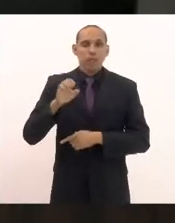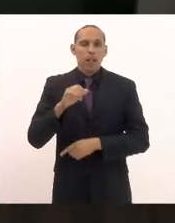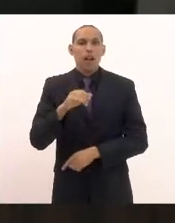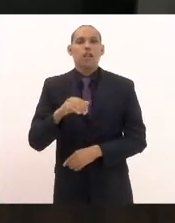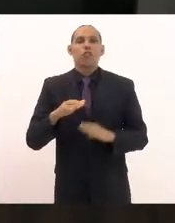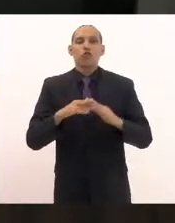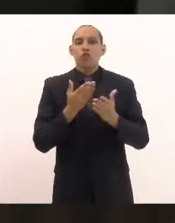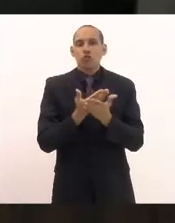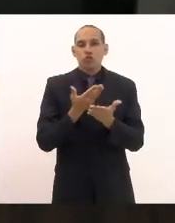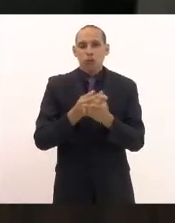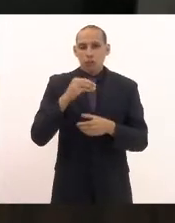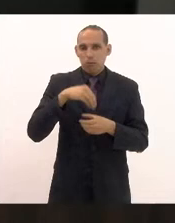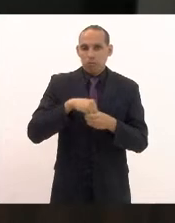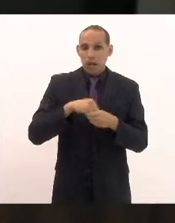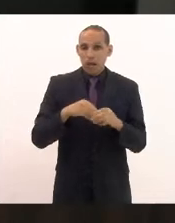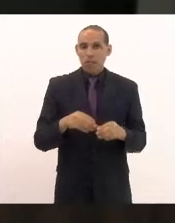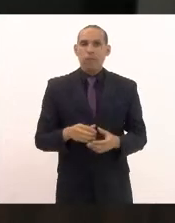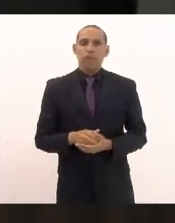plenário